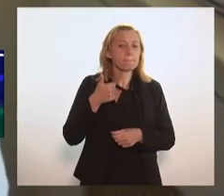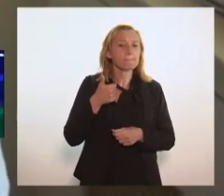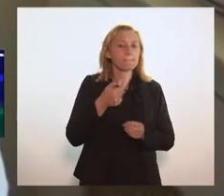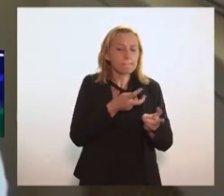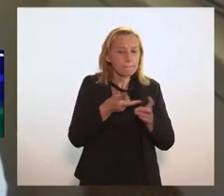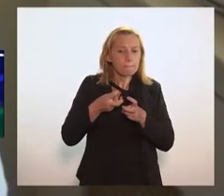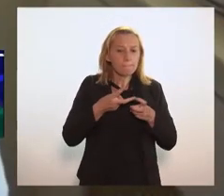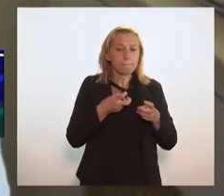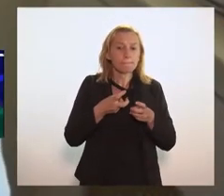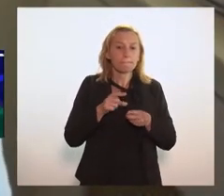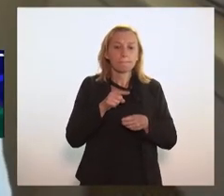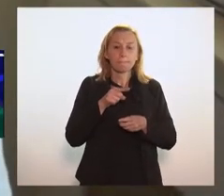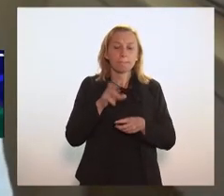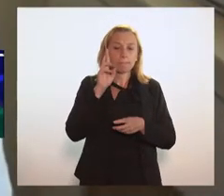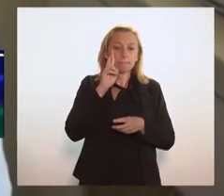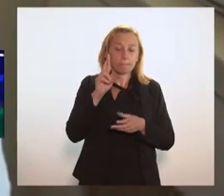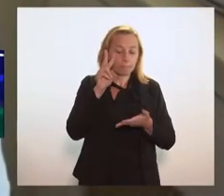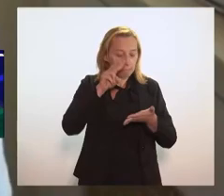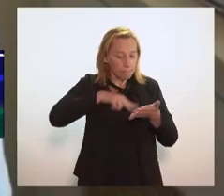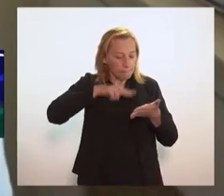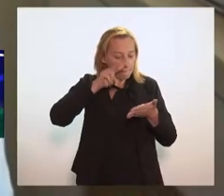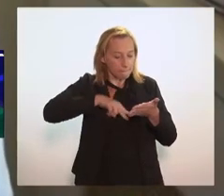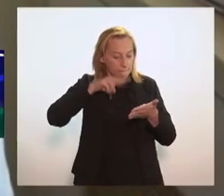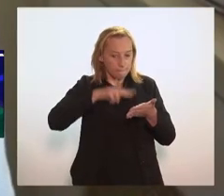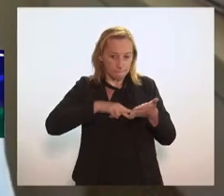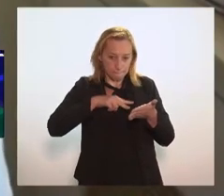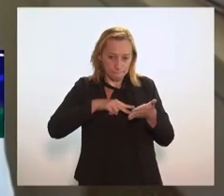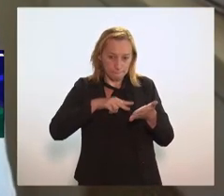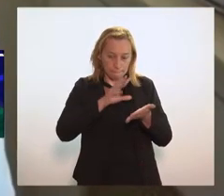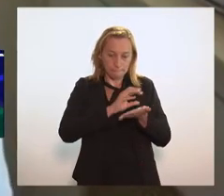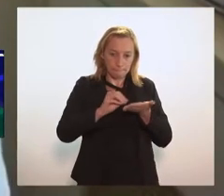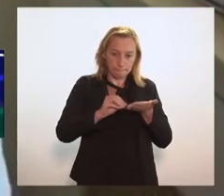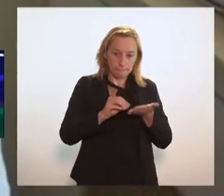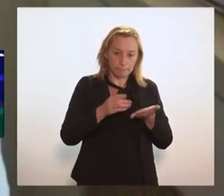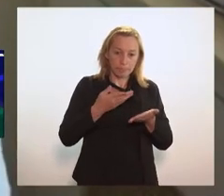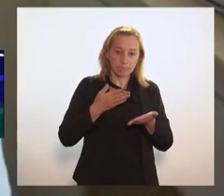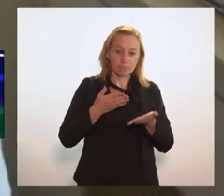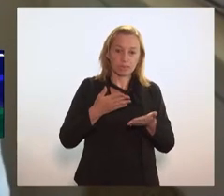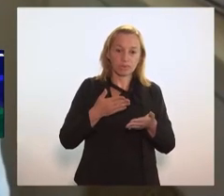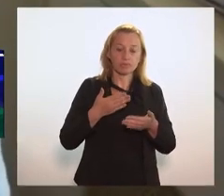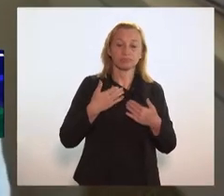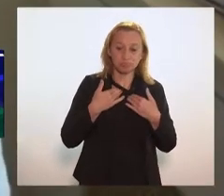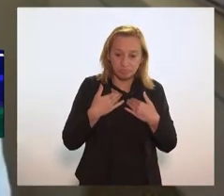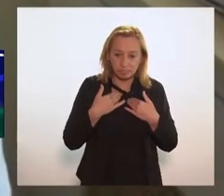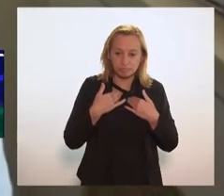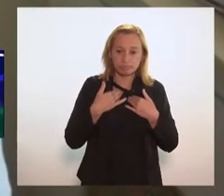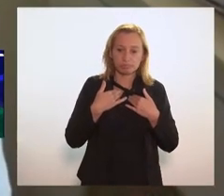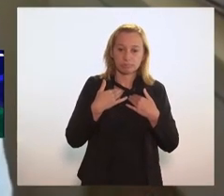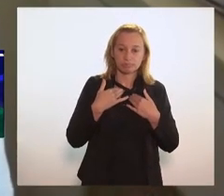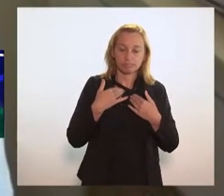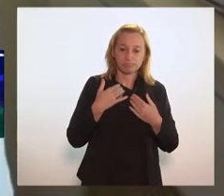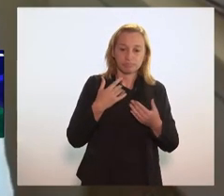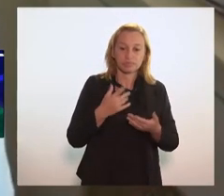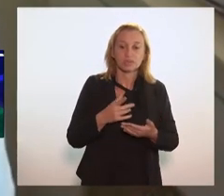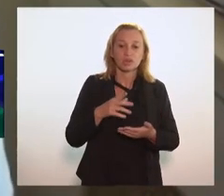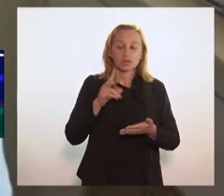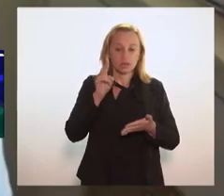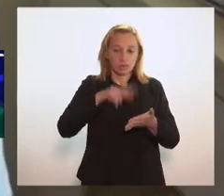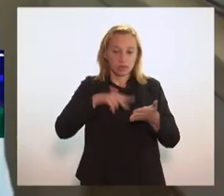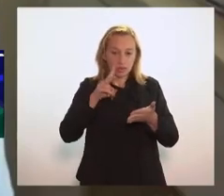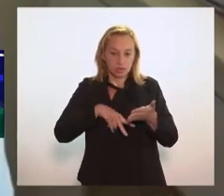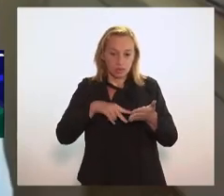Verifique-se, quando o senhor leu a pauta, já o senhor engasgou, né? O senhor engasgou. Então, o senhor leu nos termos